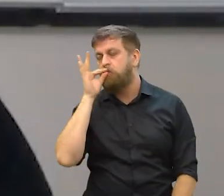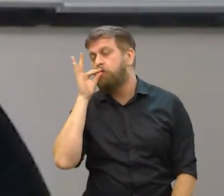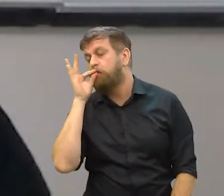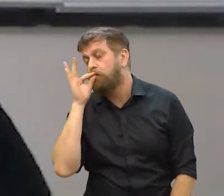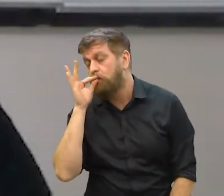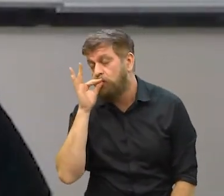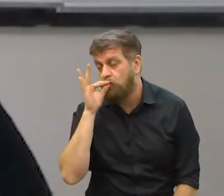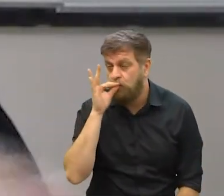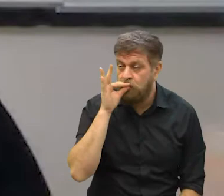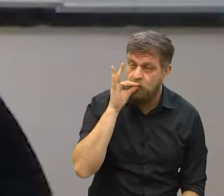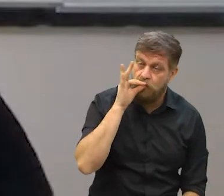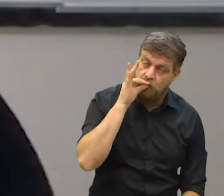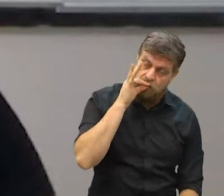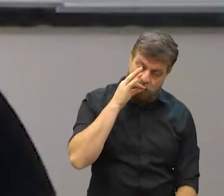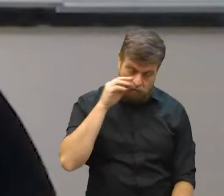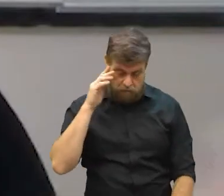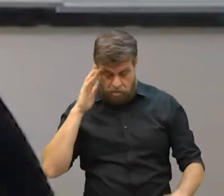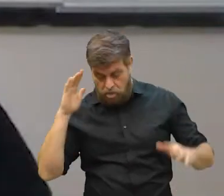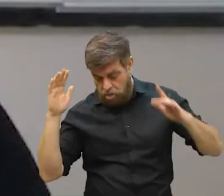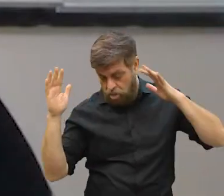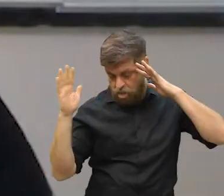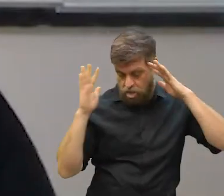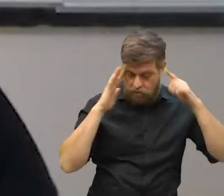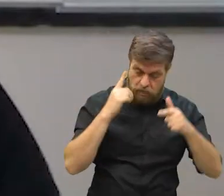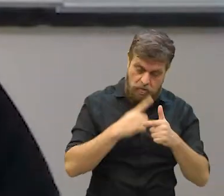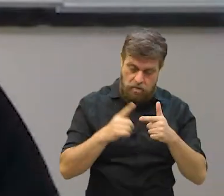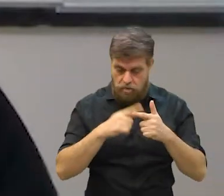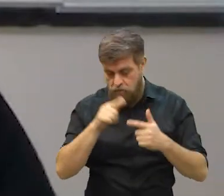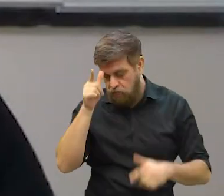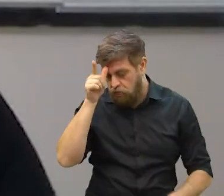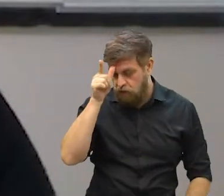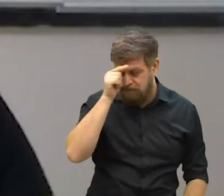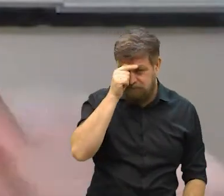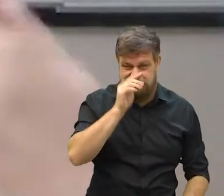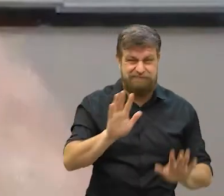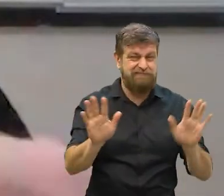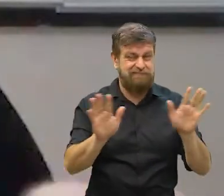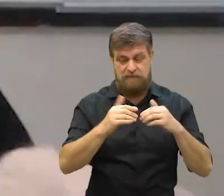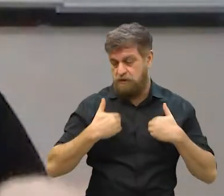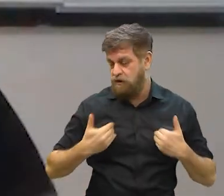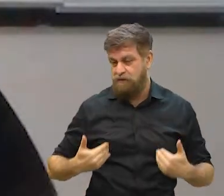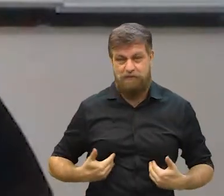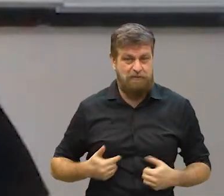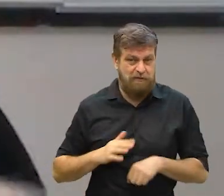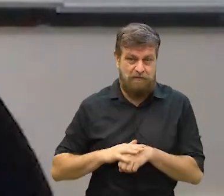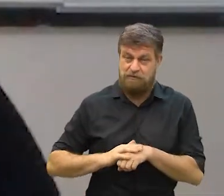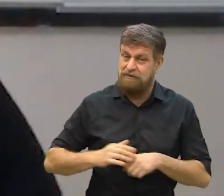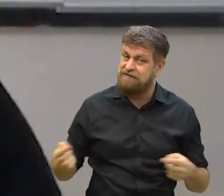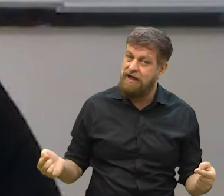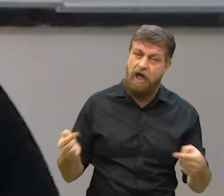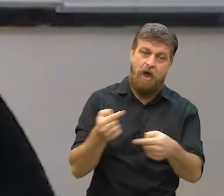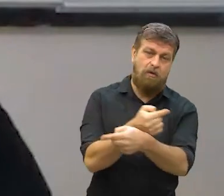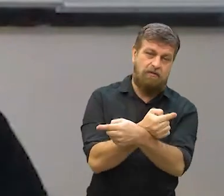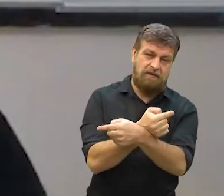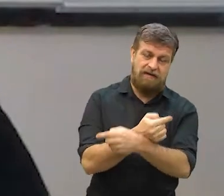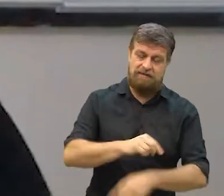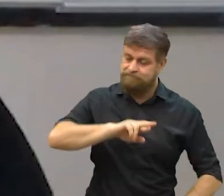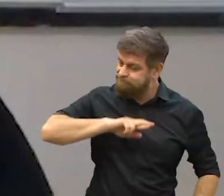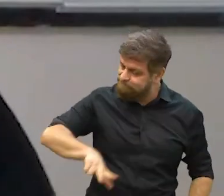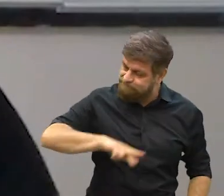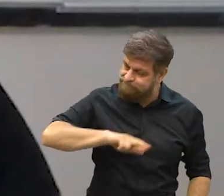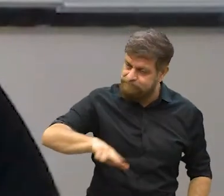maconha e acha que vai sair fumando por aí e vai resolver todos os problemas orgânicos, né? Muito pelo contrário, não é